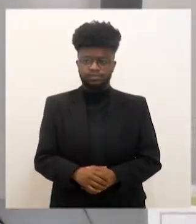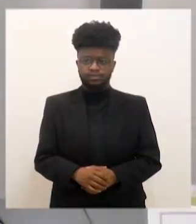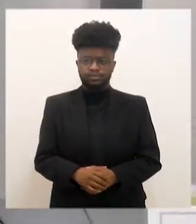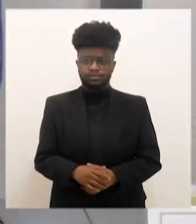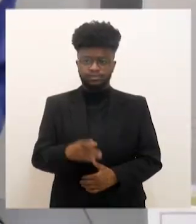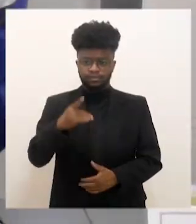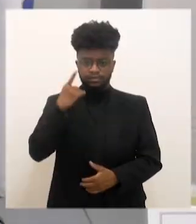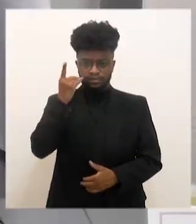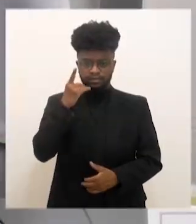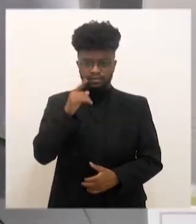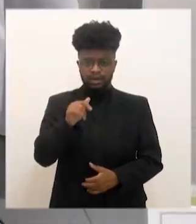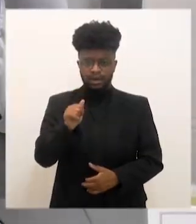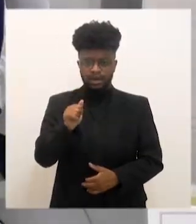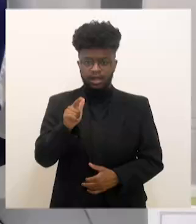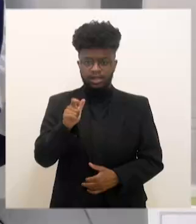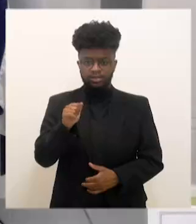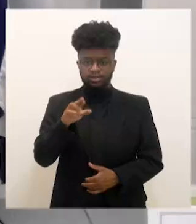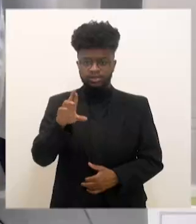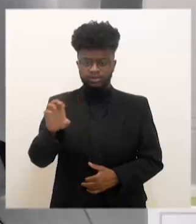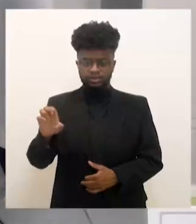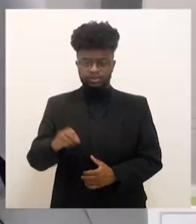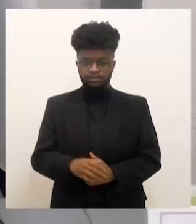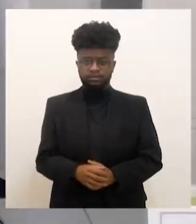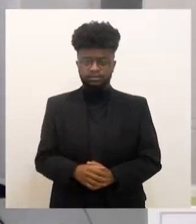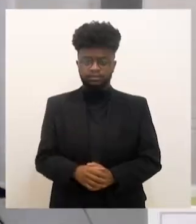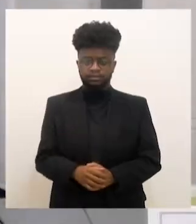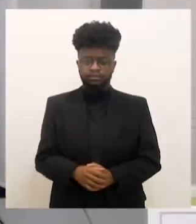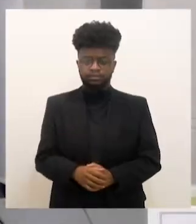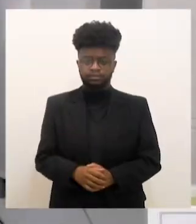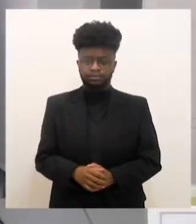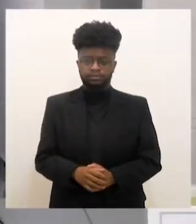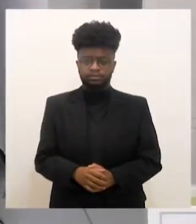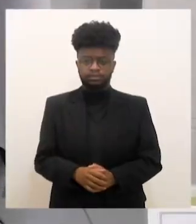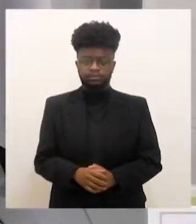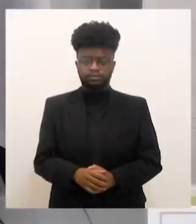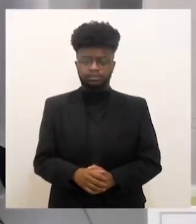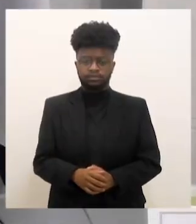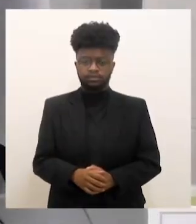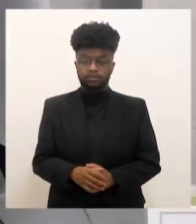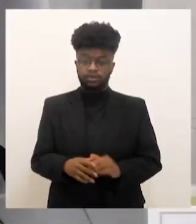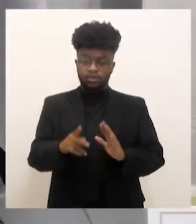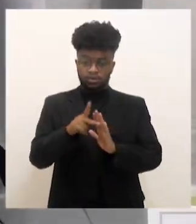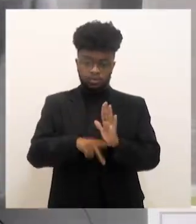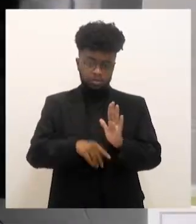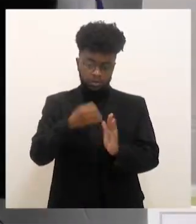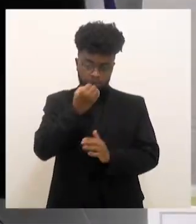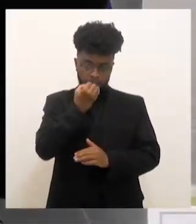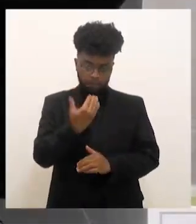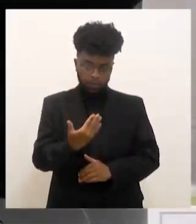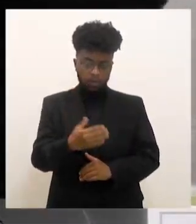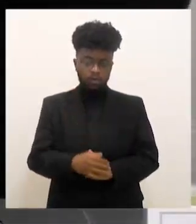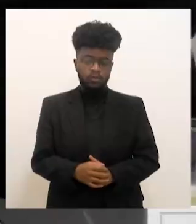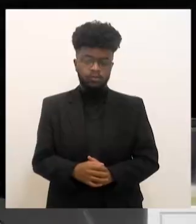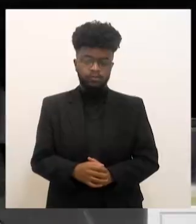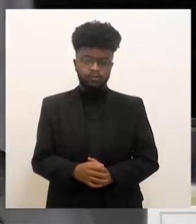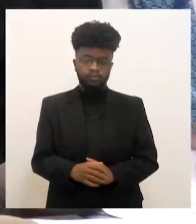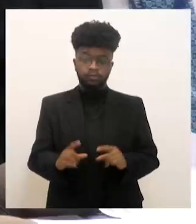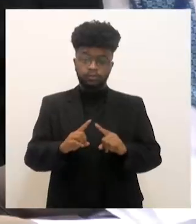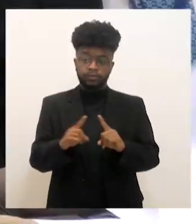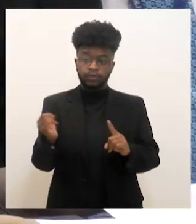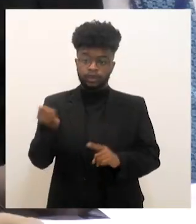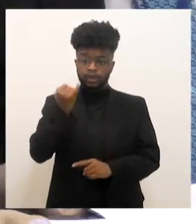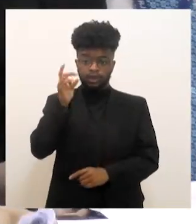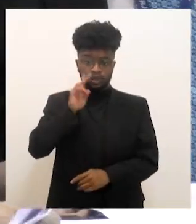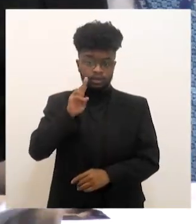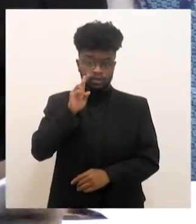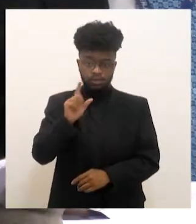Deputado Quinoplotti. Deixa mais ou menos, fui. Presidente, o projeto é um bom projeto, só vale lembrar